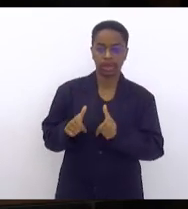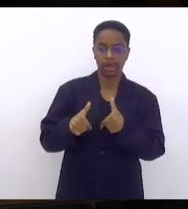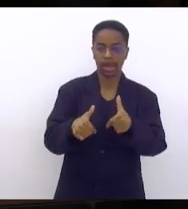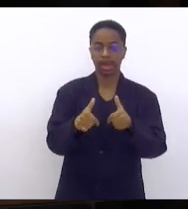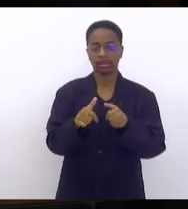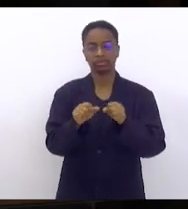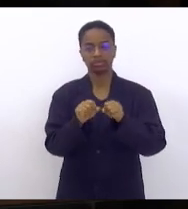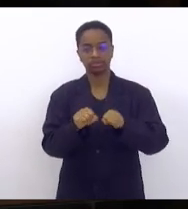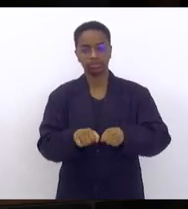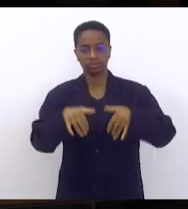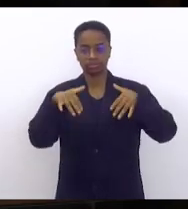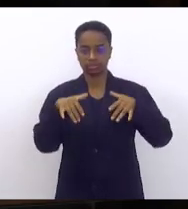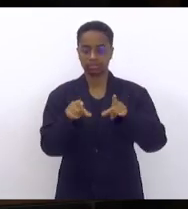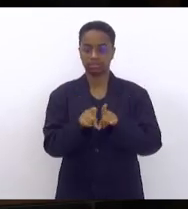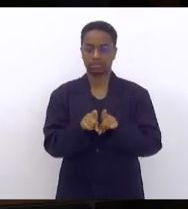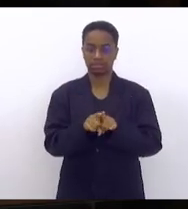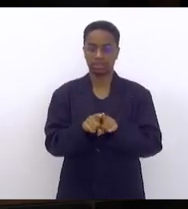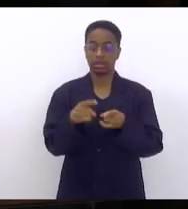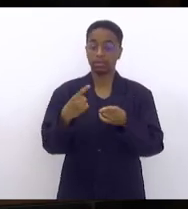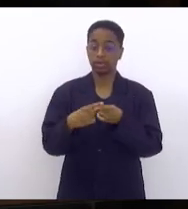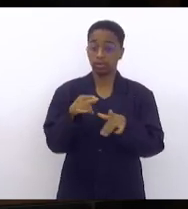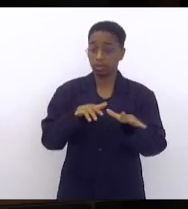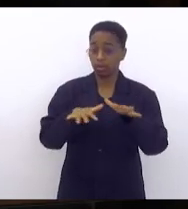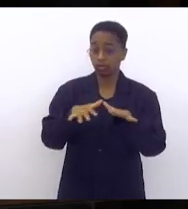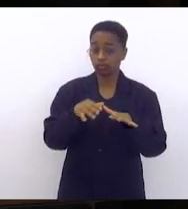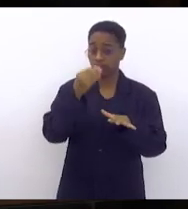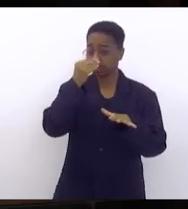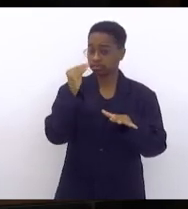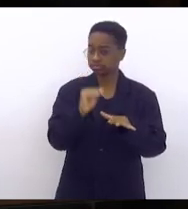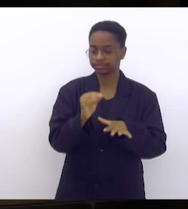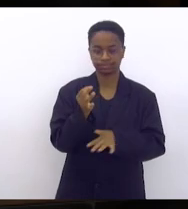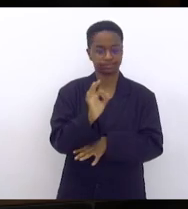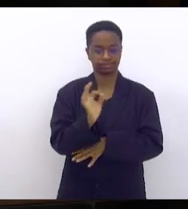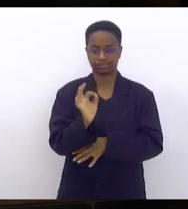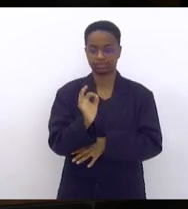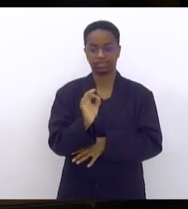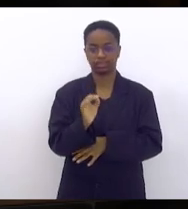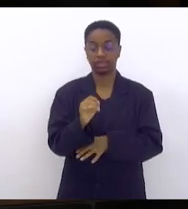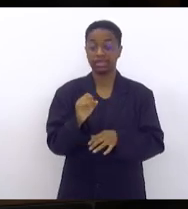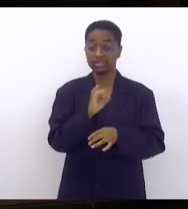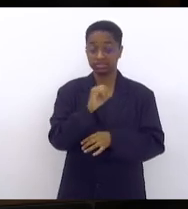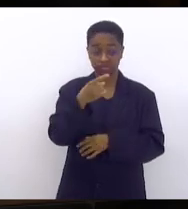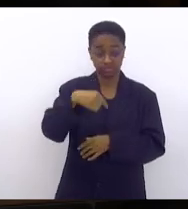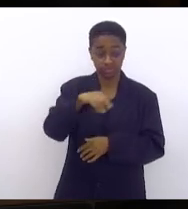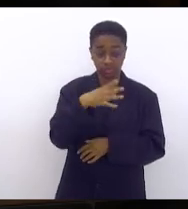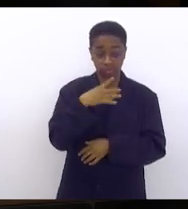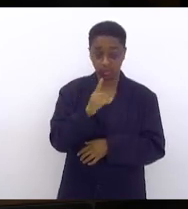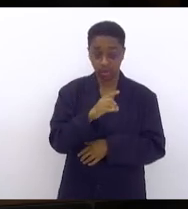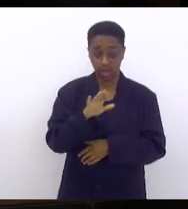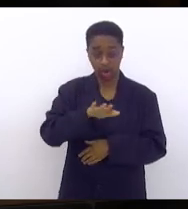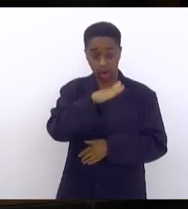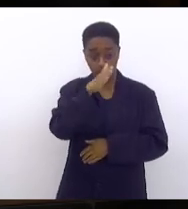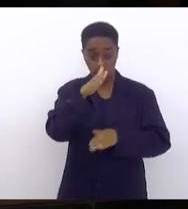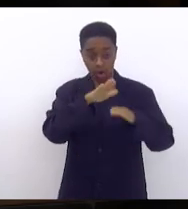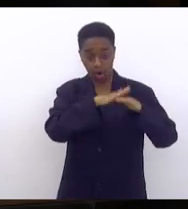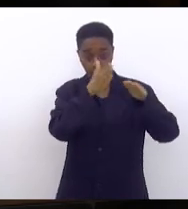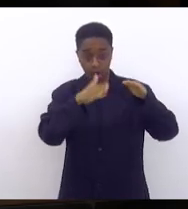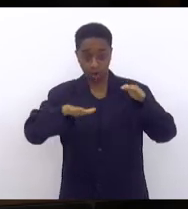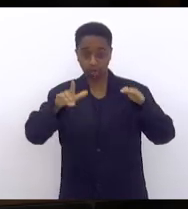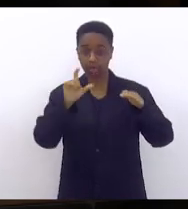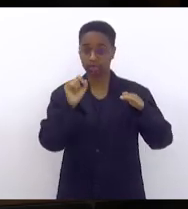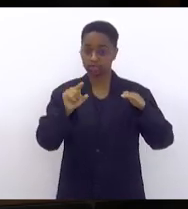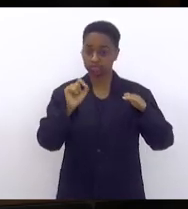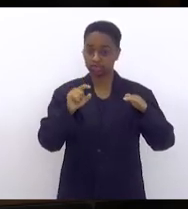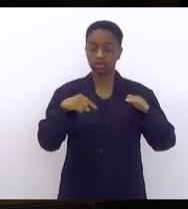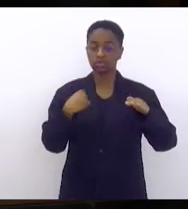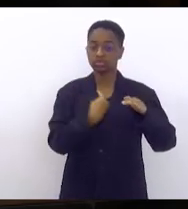assembleias, que não deixaram esse movimento esmorecer. Para quem não conhece a Onda Azul, somos nós